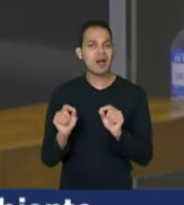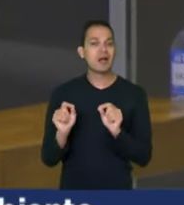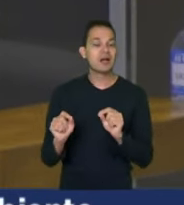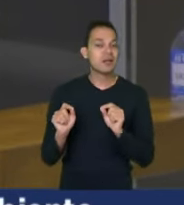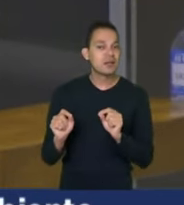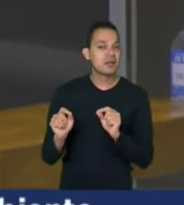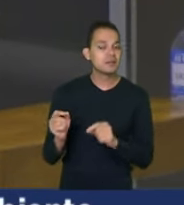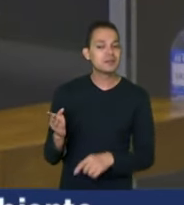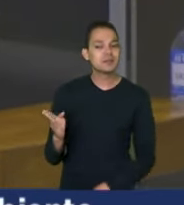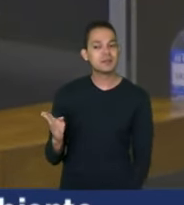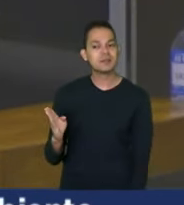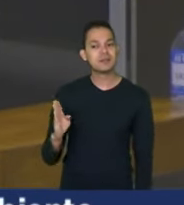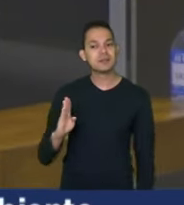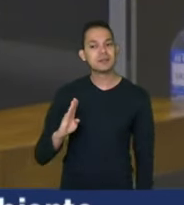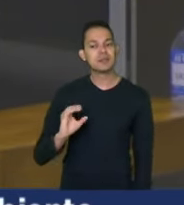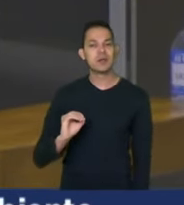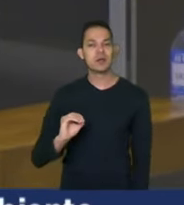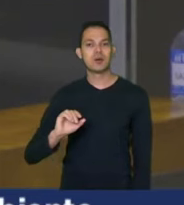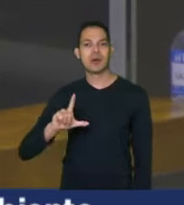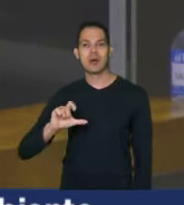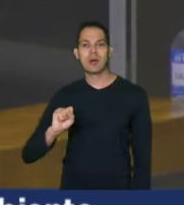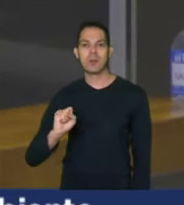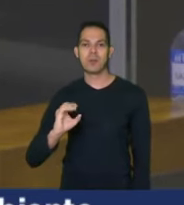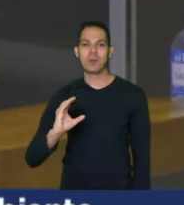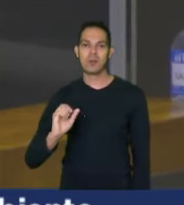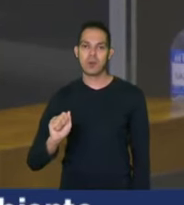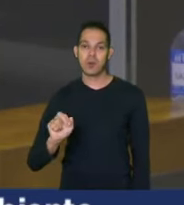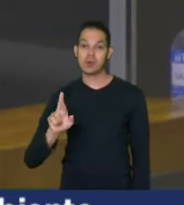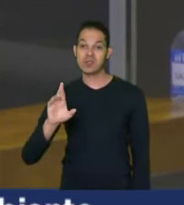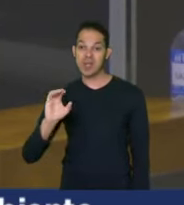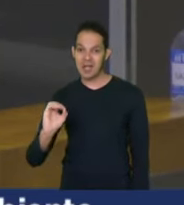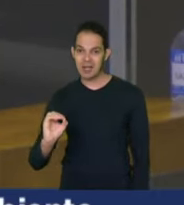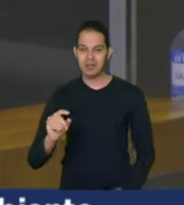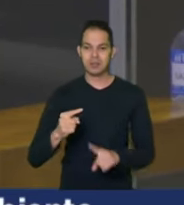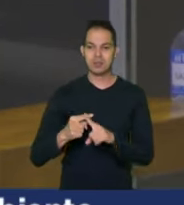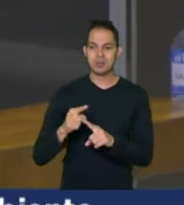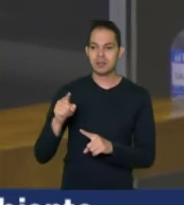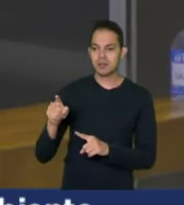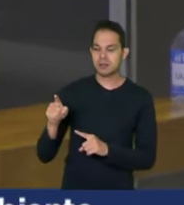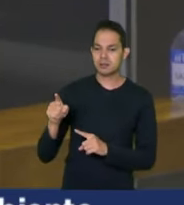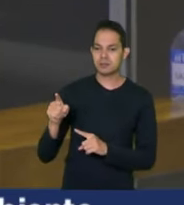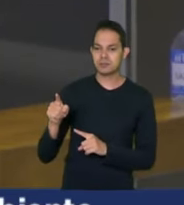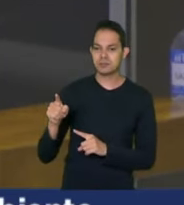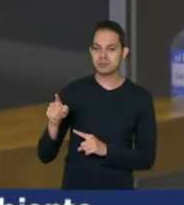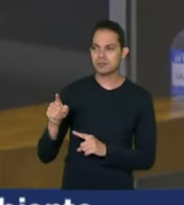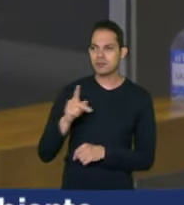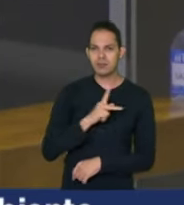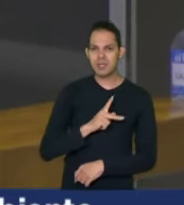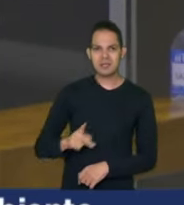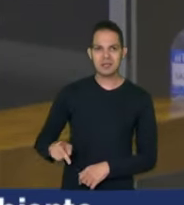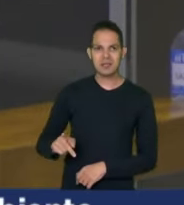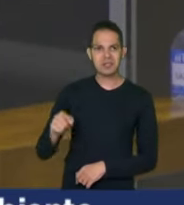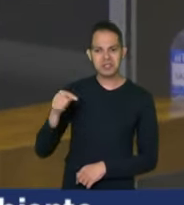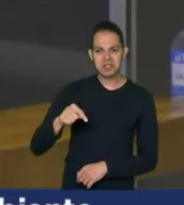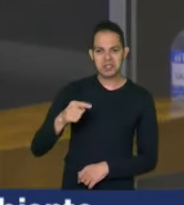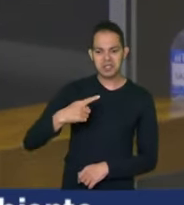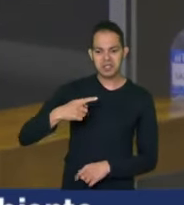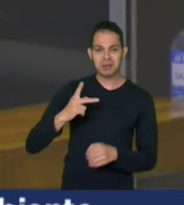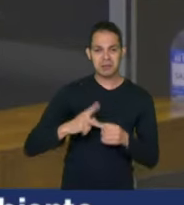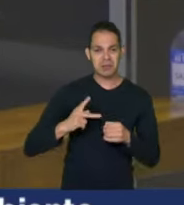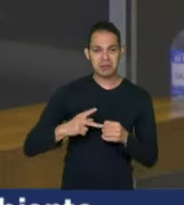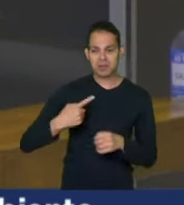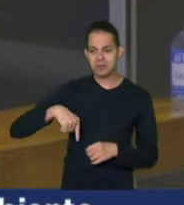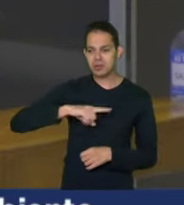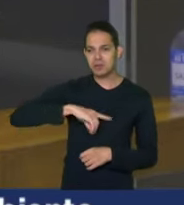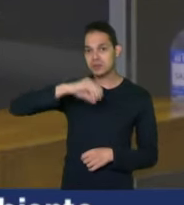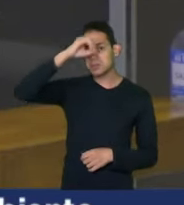chama-se Bolsonaro. Ele não altera, aliás, não sabemos mais quem é o presidente da Petrobras. Troca